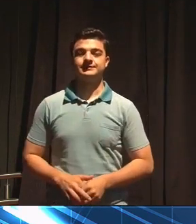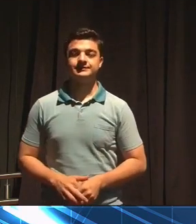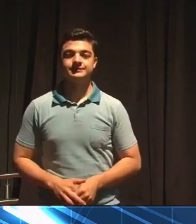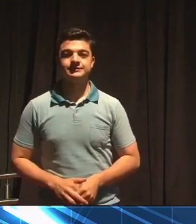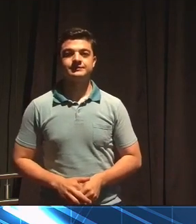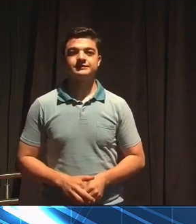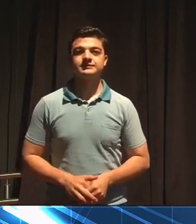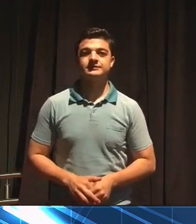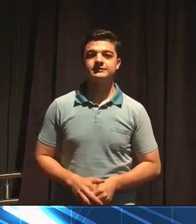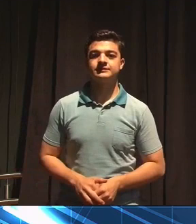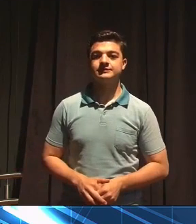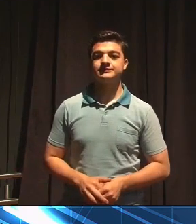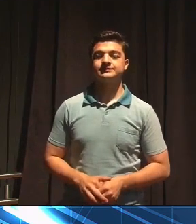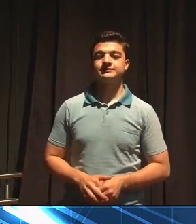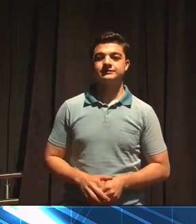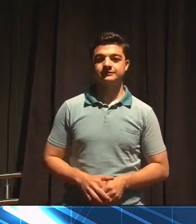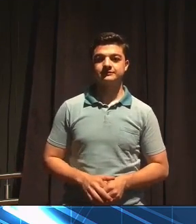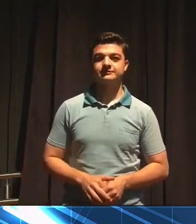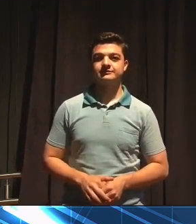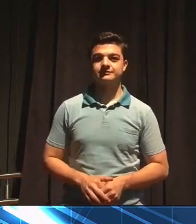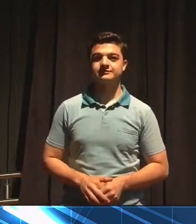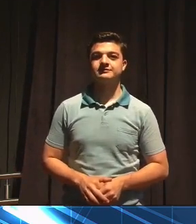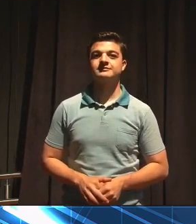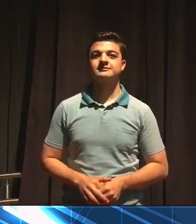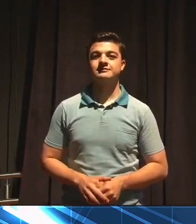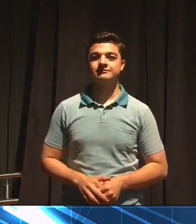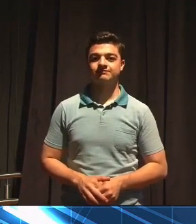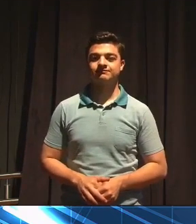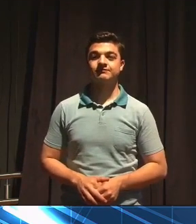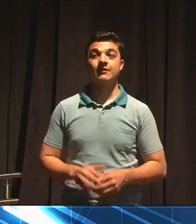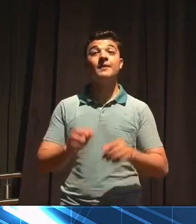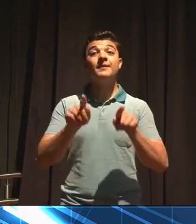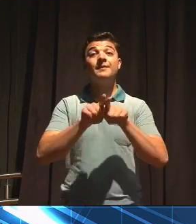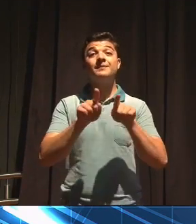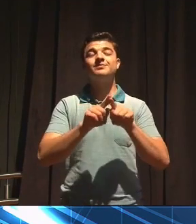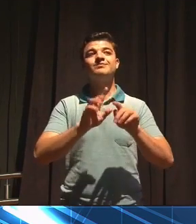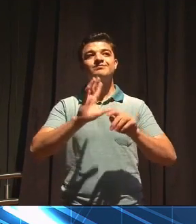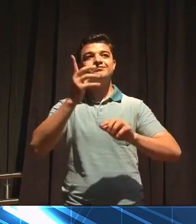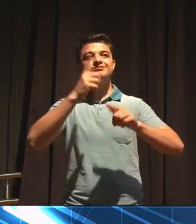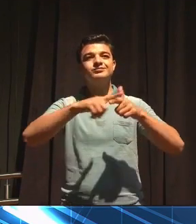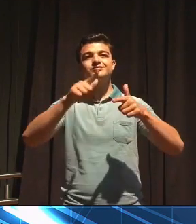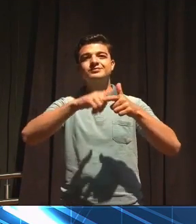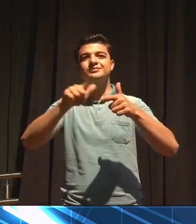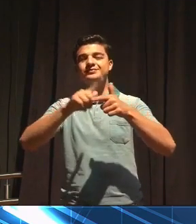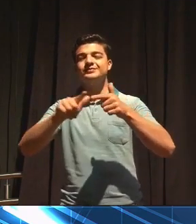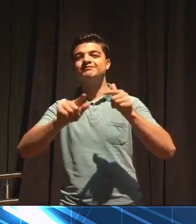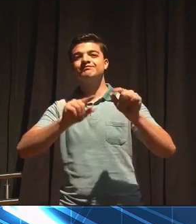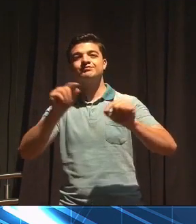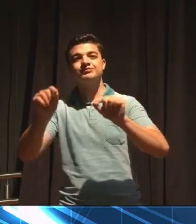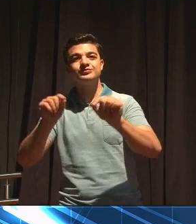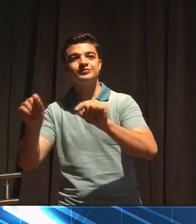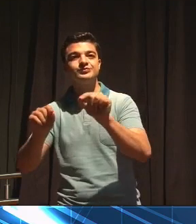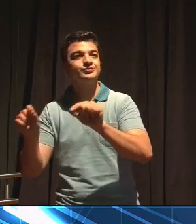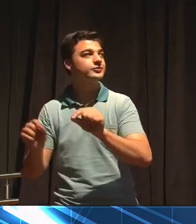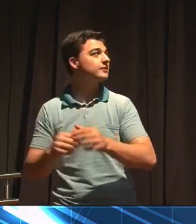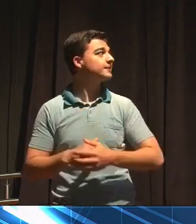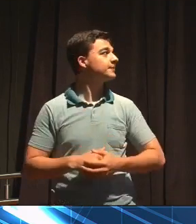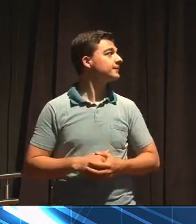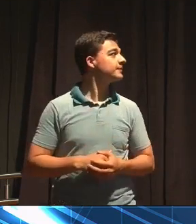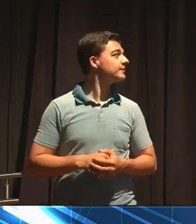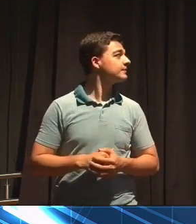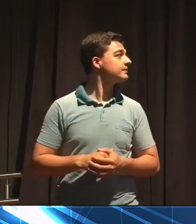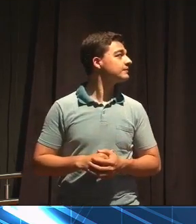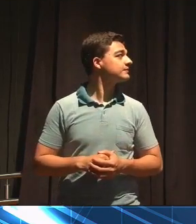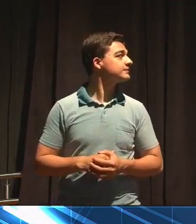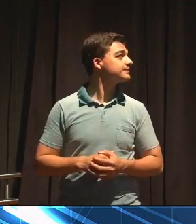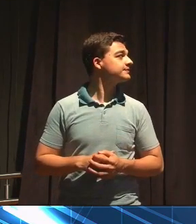Facilmente ali de 1 a 2 anos, a gente começou a ter vários problemas relacionados a novos problemas, como eu falei, e um deles que apareceu